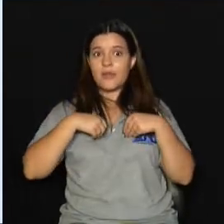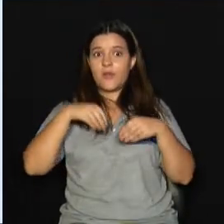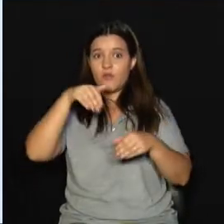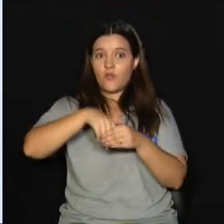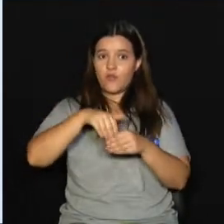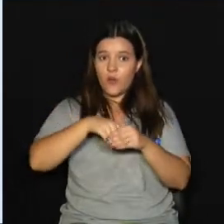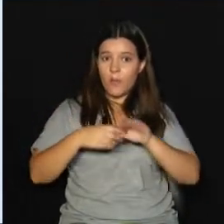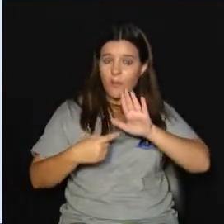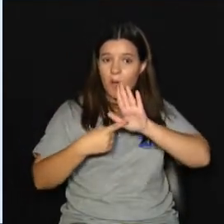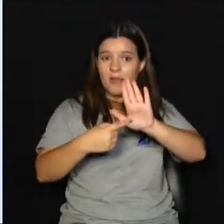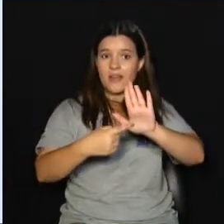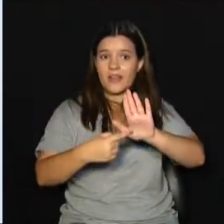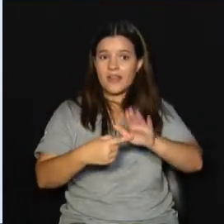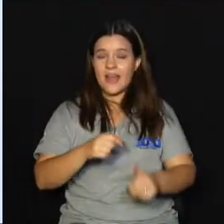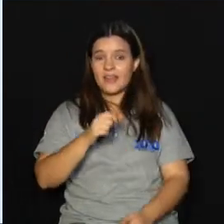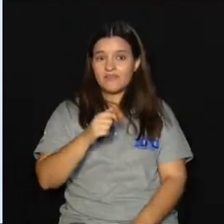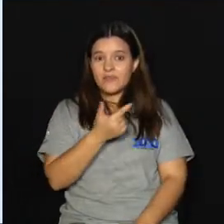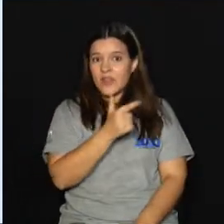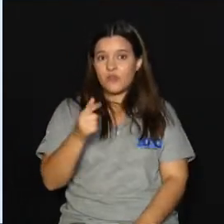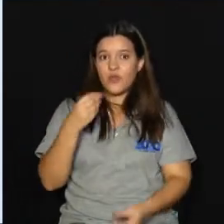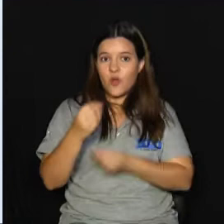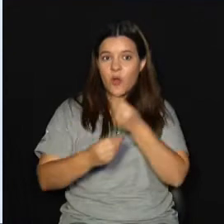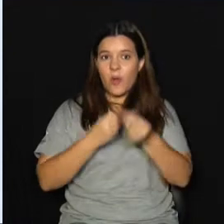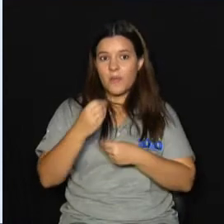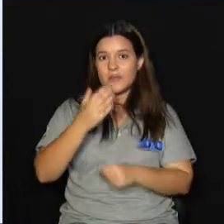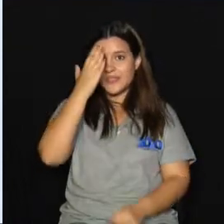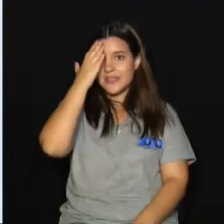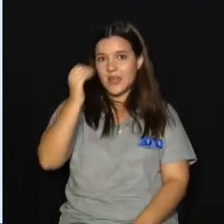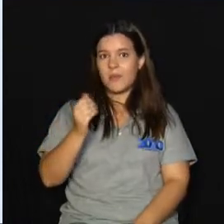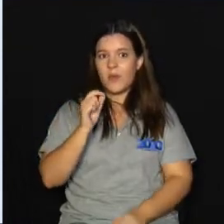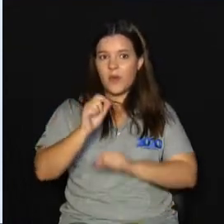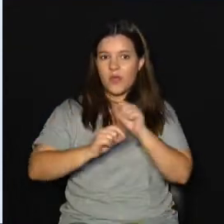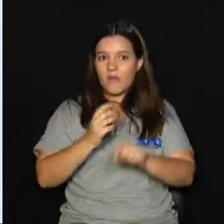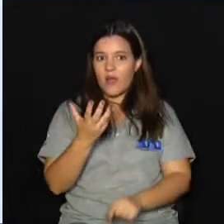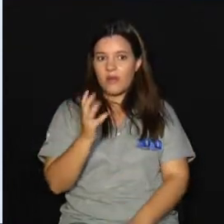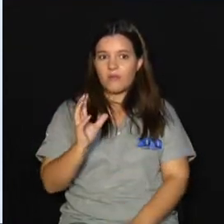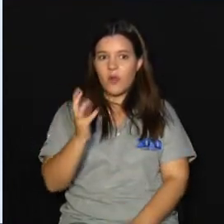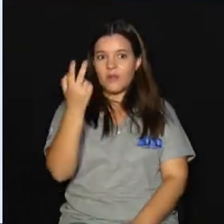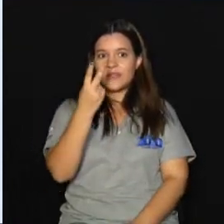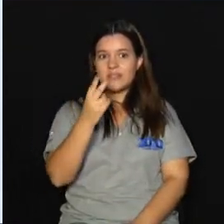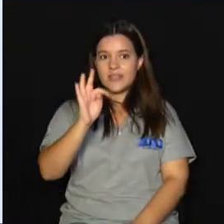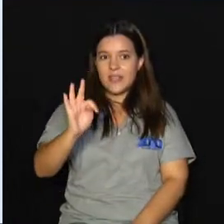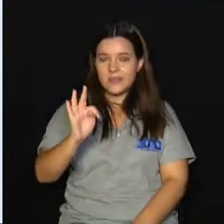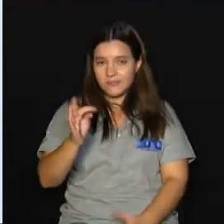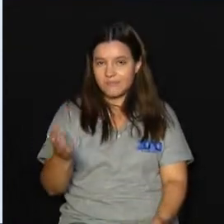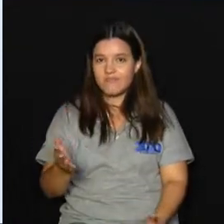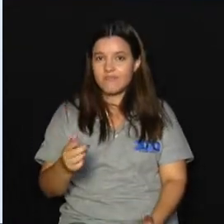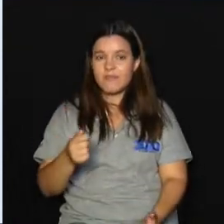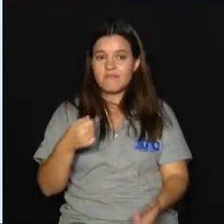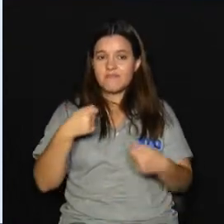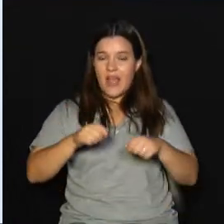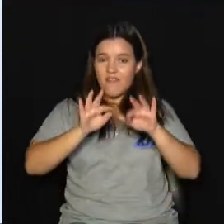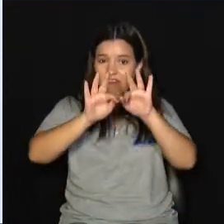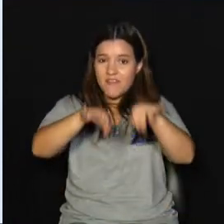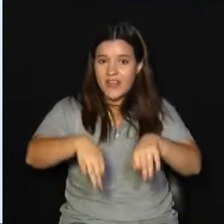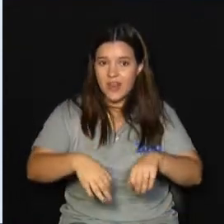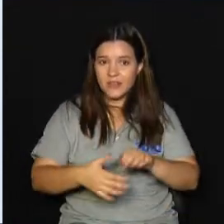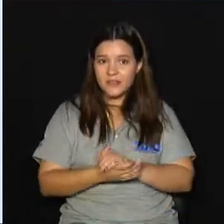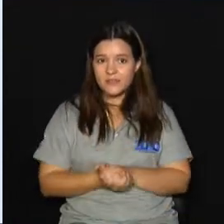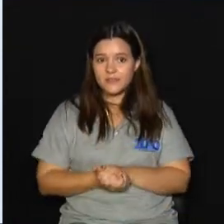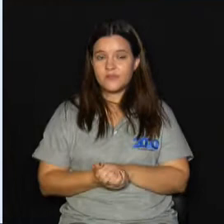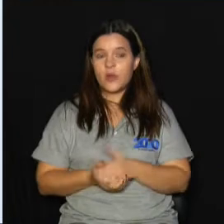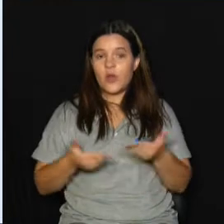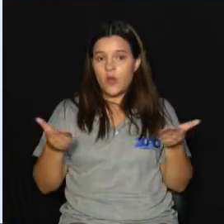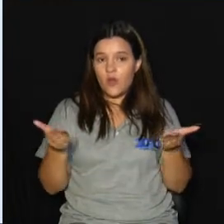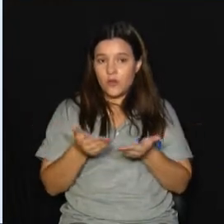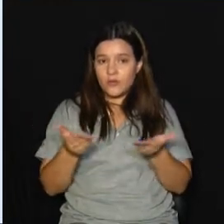que não tinha como a gente saber o que ia acontecer no segundo turno enquanto não fosse encerrada a apuração. Então, acho que